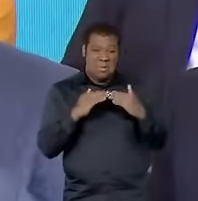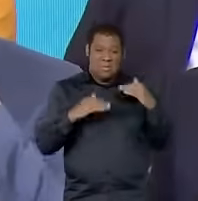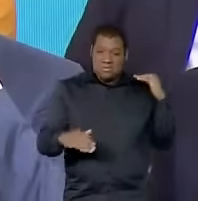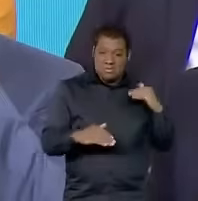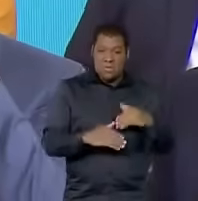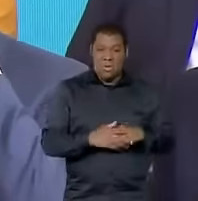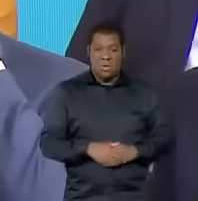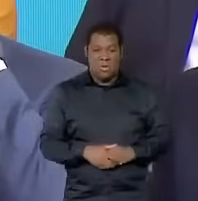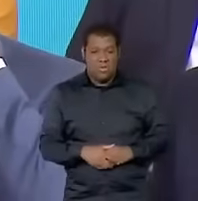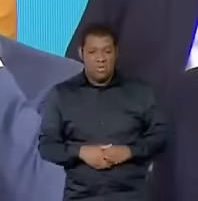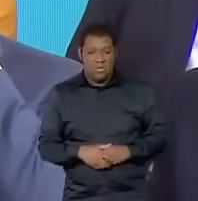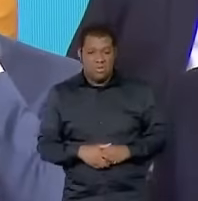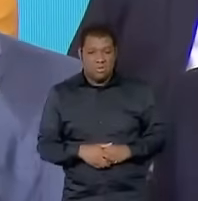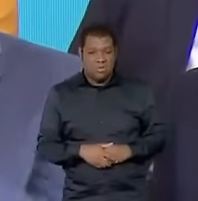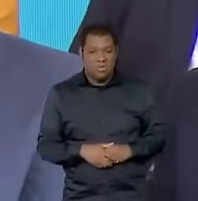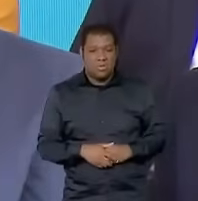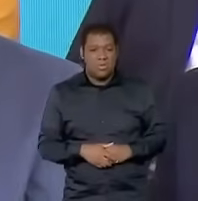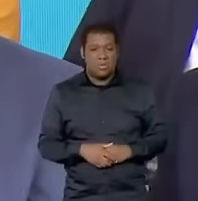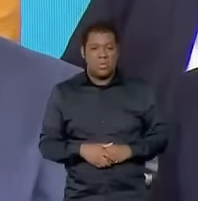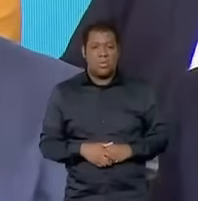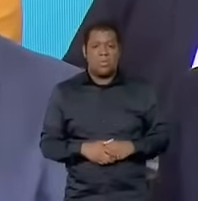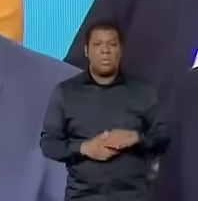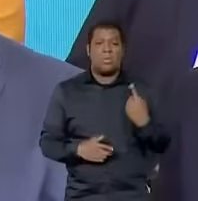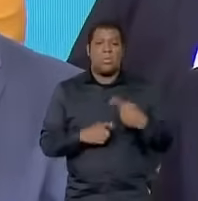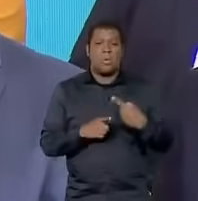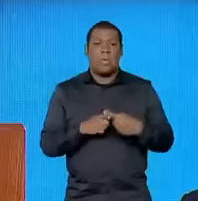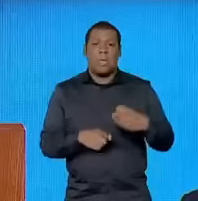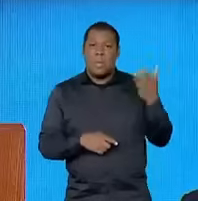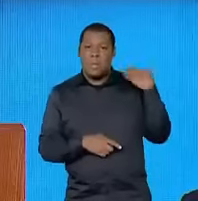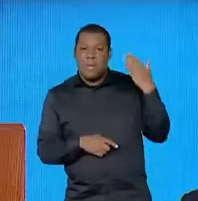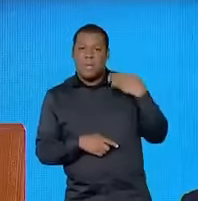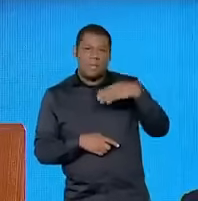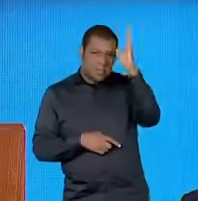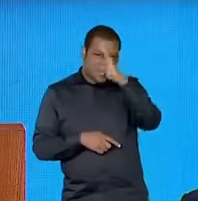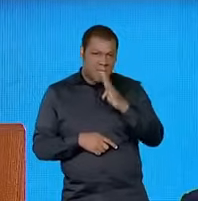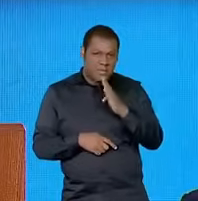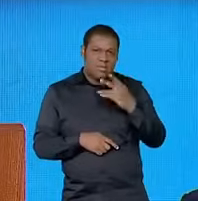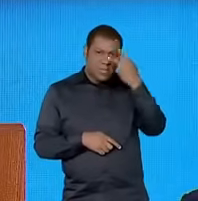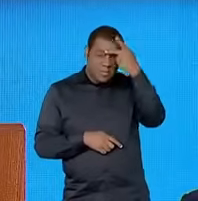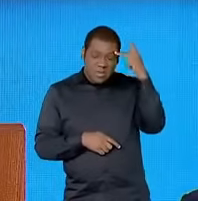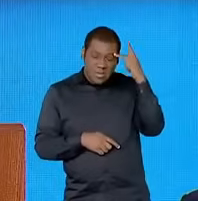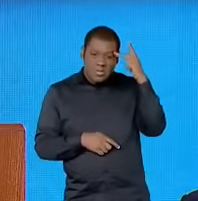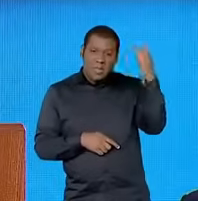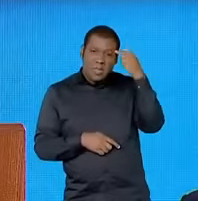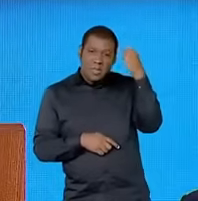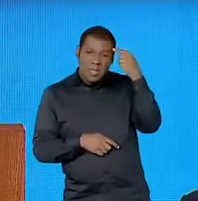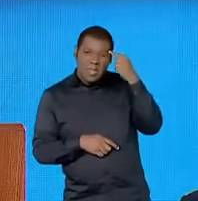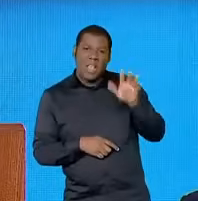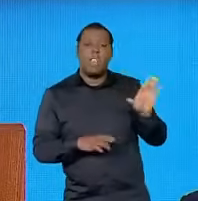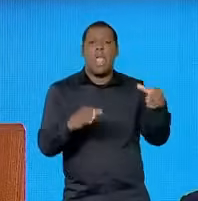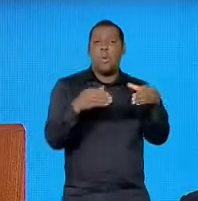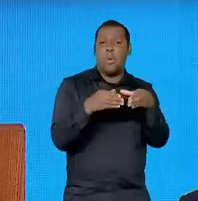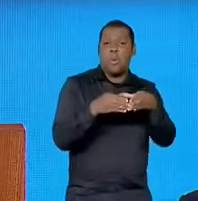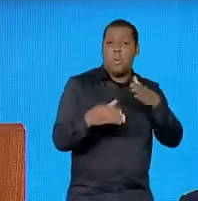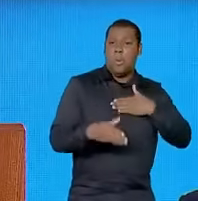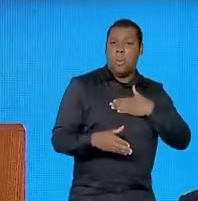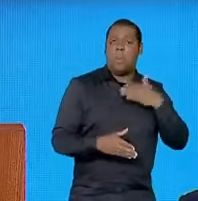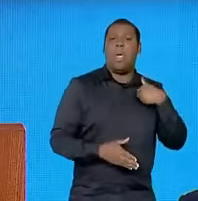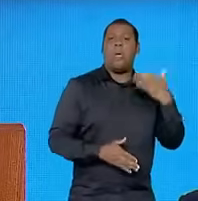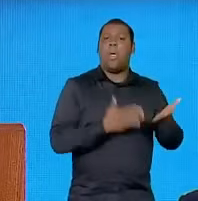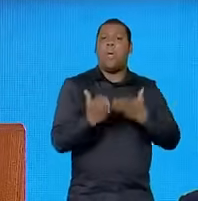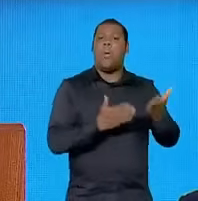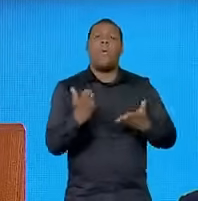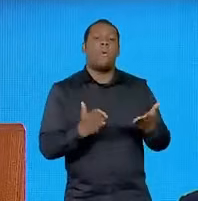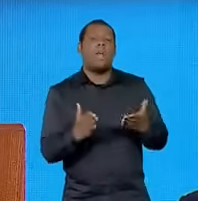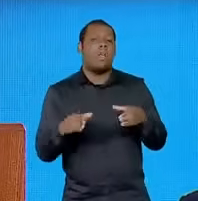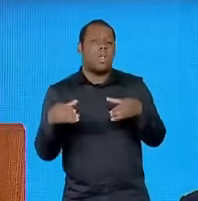cuidar só dos seus. Porque o Brasil era assim até outro dia. O Brasil era assim. Em outros tempos históricos